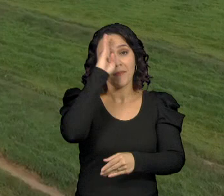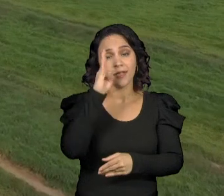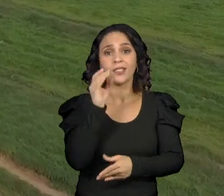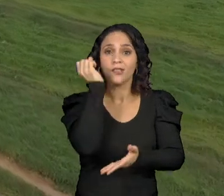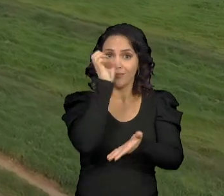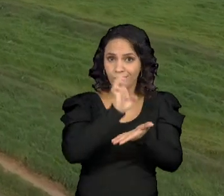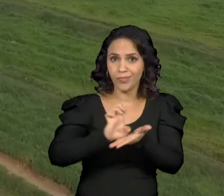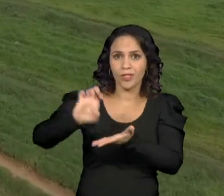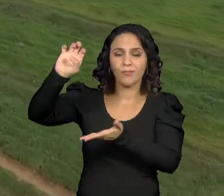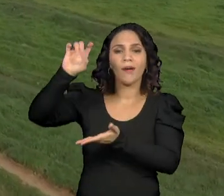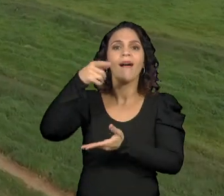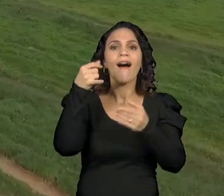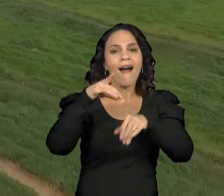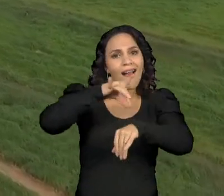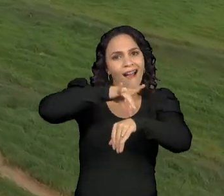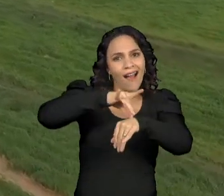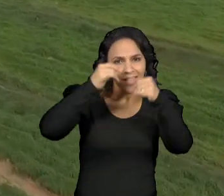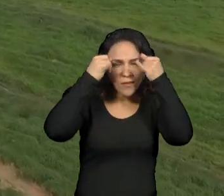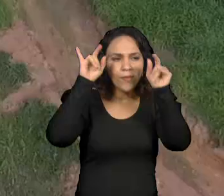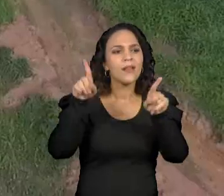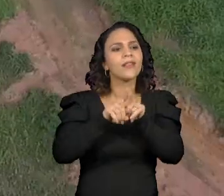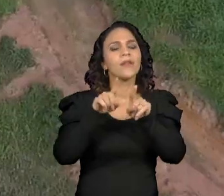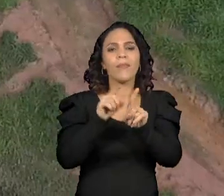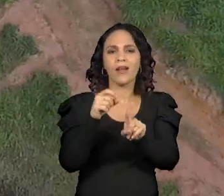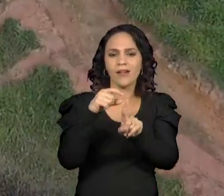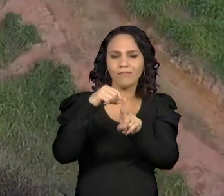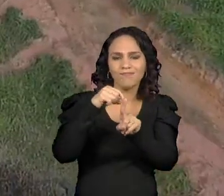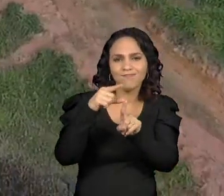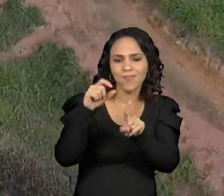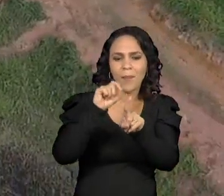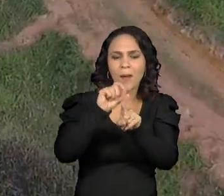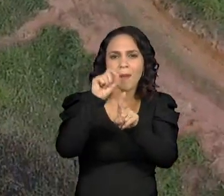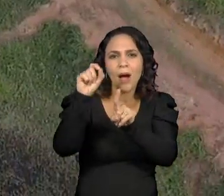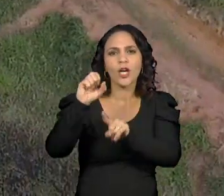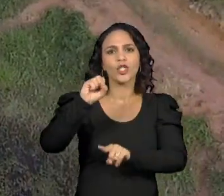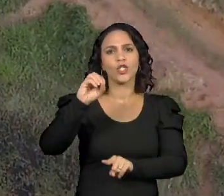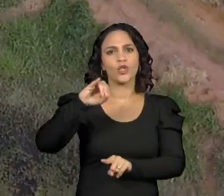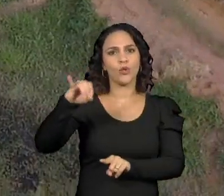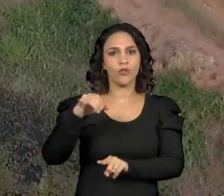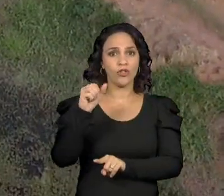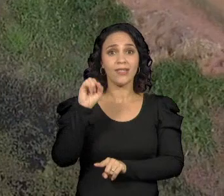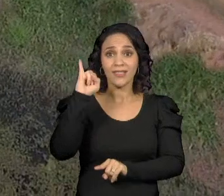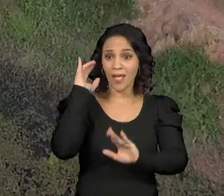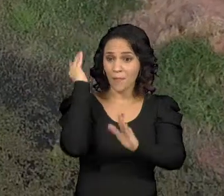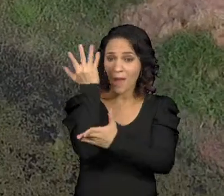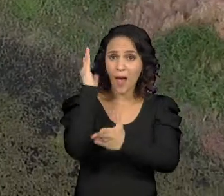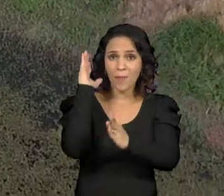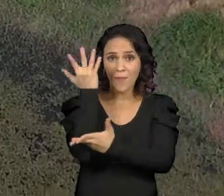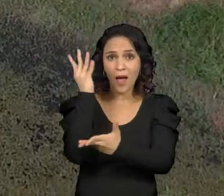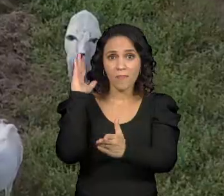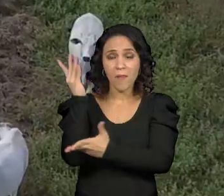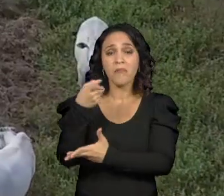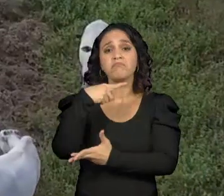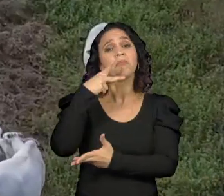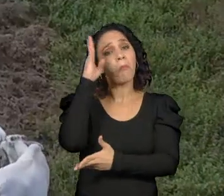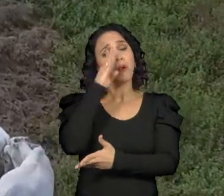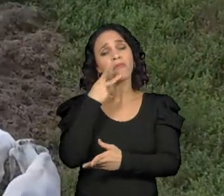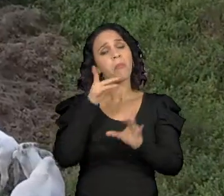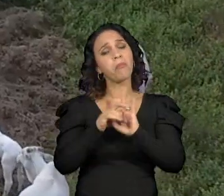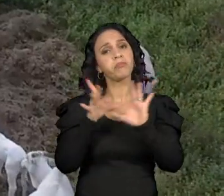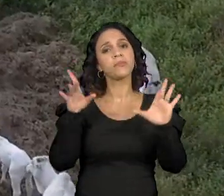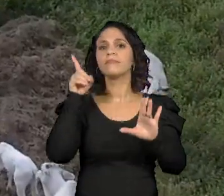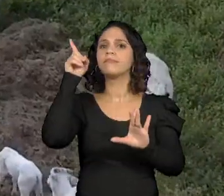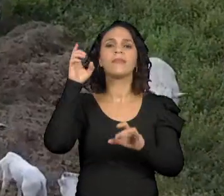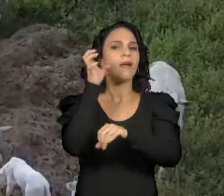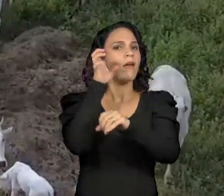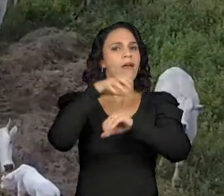carne bovina. O plano inclui até o corte de árvores, considerado legal pelo país de origem. A proposta